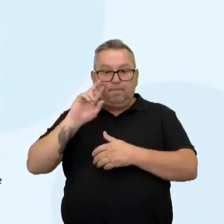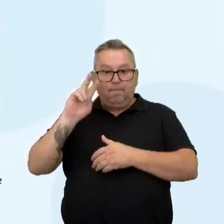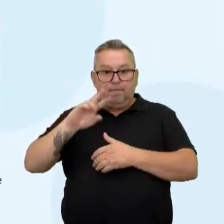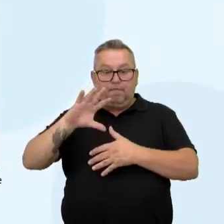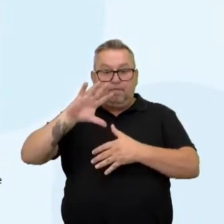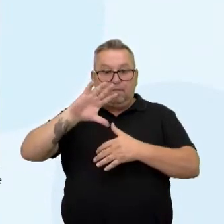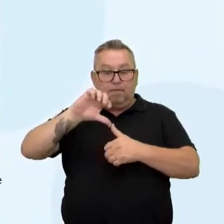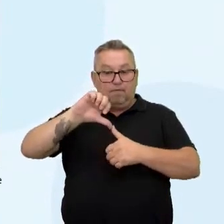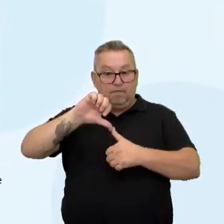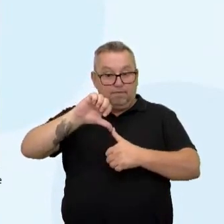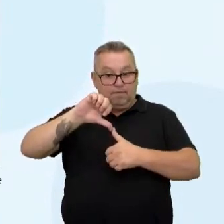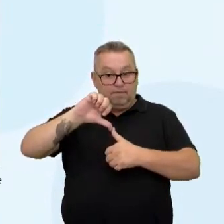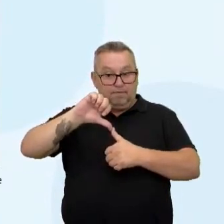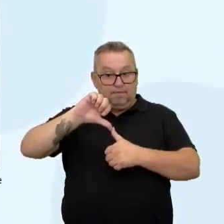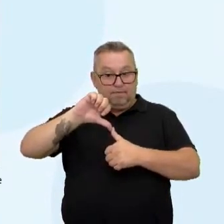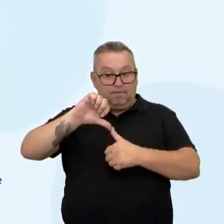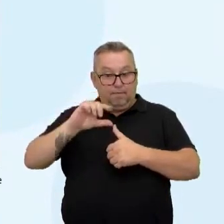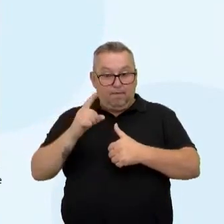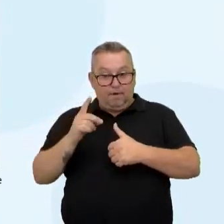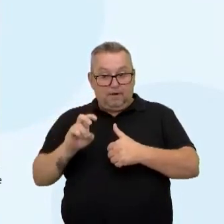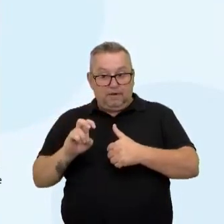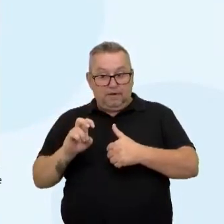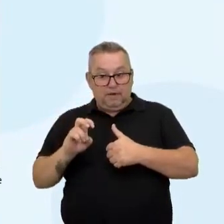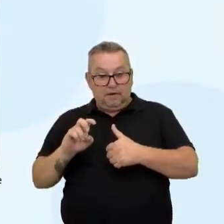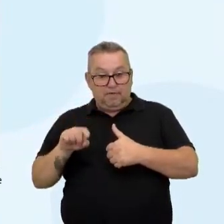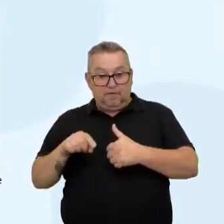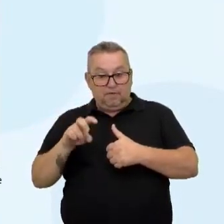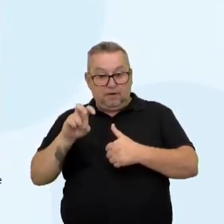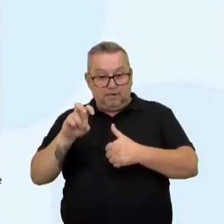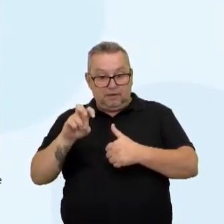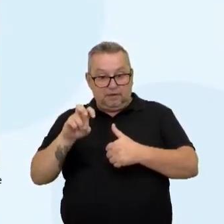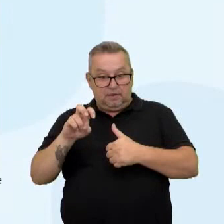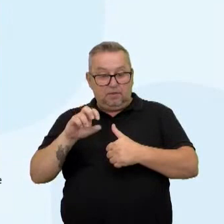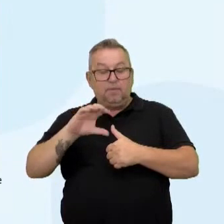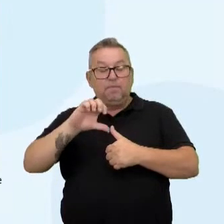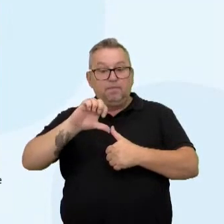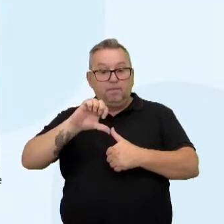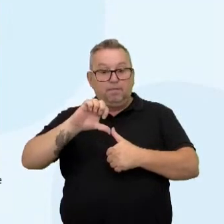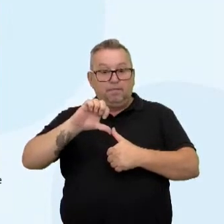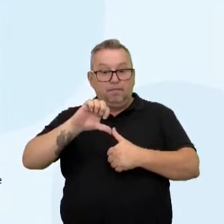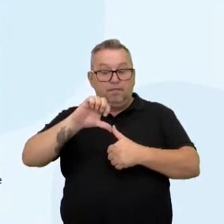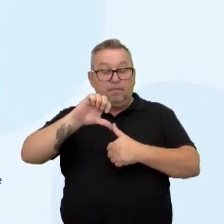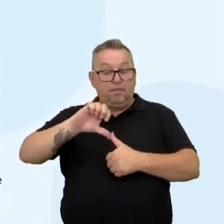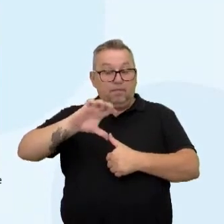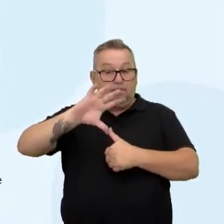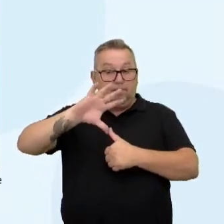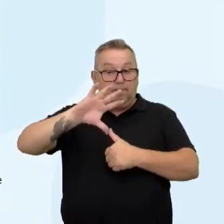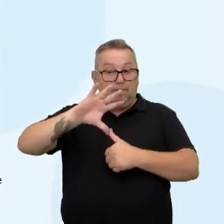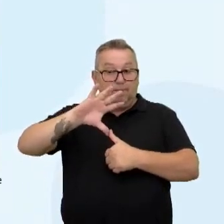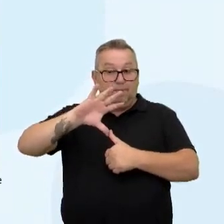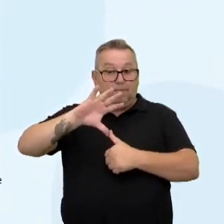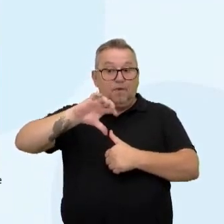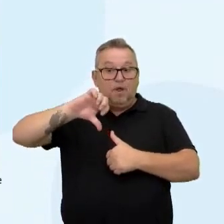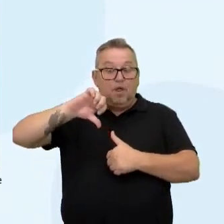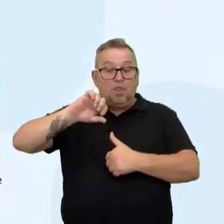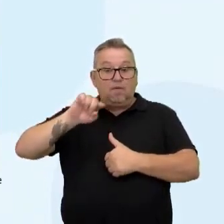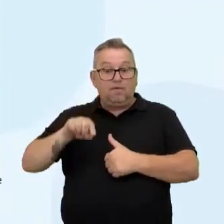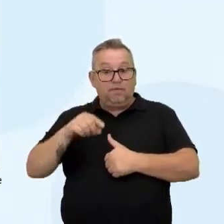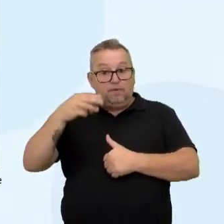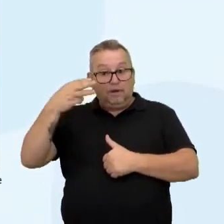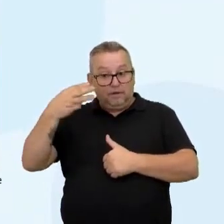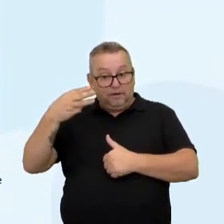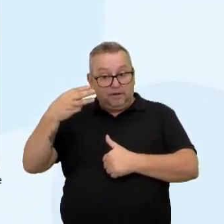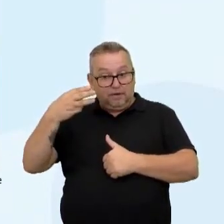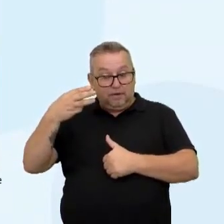A América Central, que tem 15,5 habitantes por quilômetro quadrado. A América do Norte, que tem 9,3 habitantes